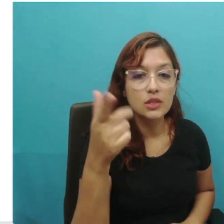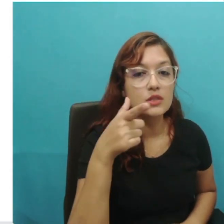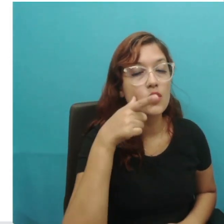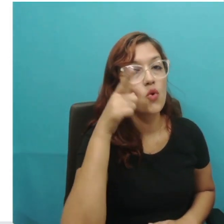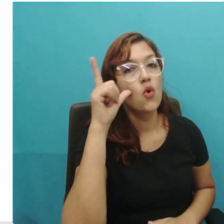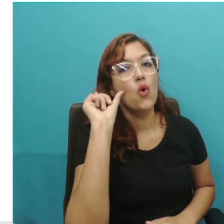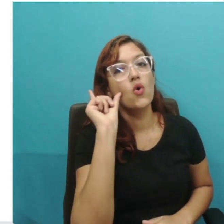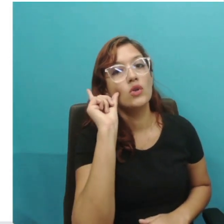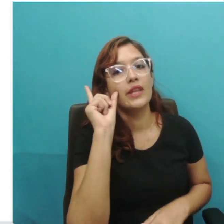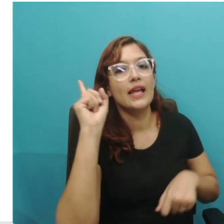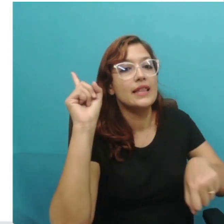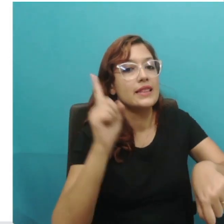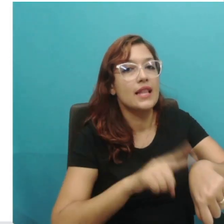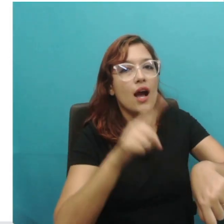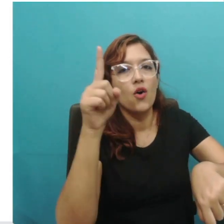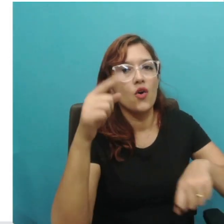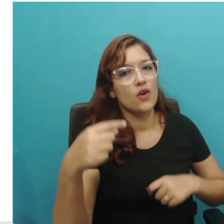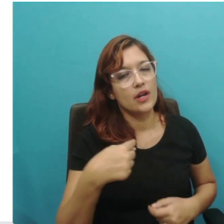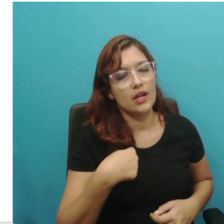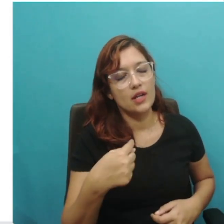Isso aconteceu ontem,